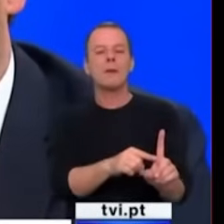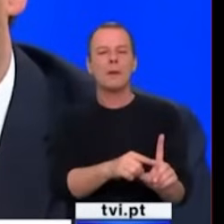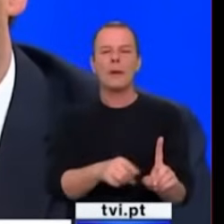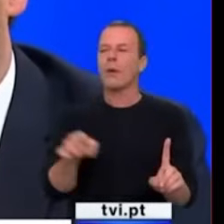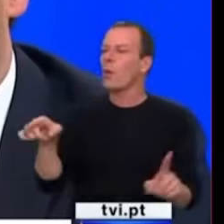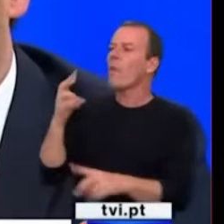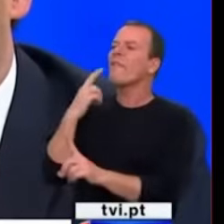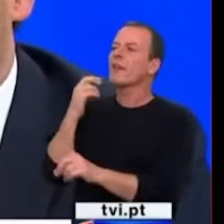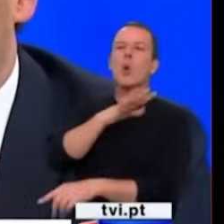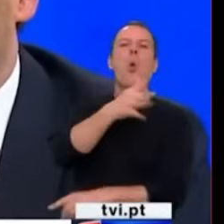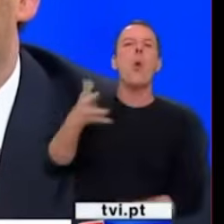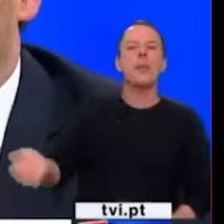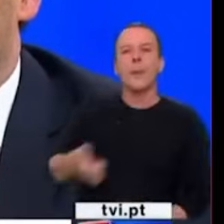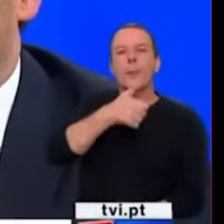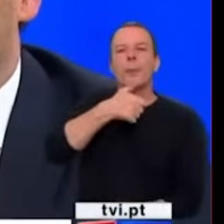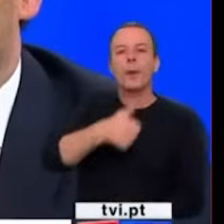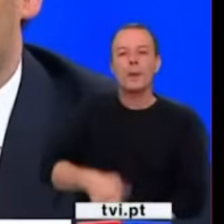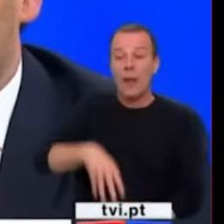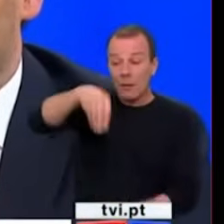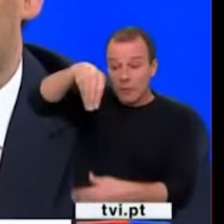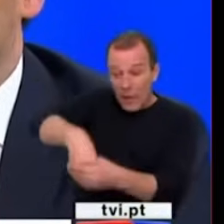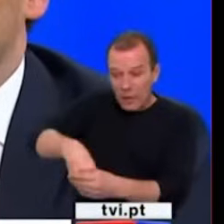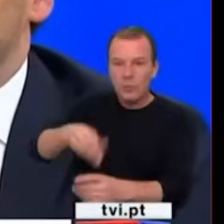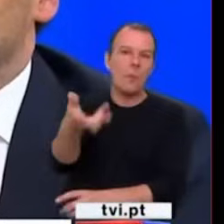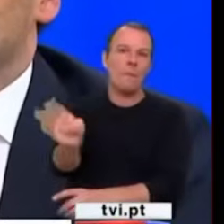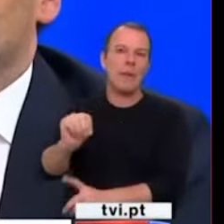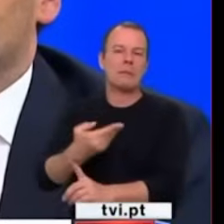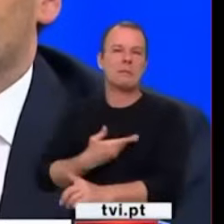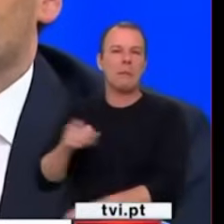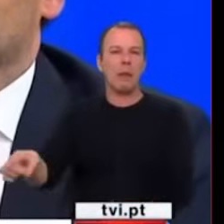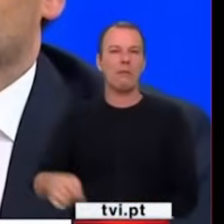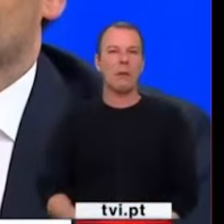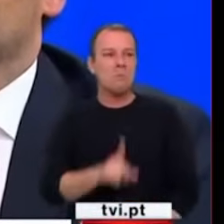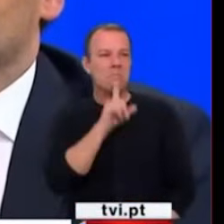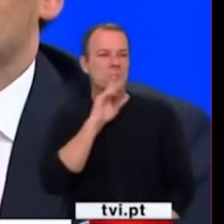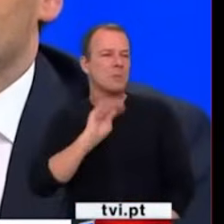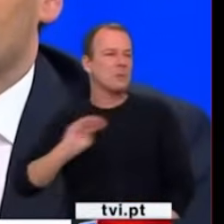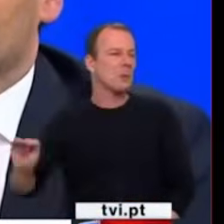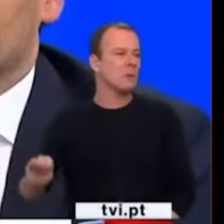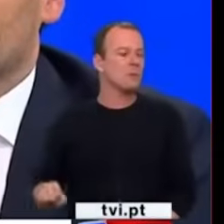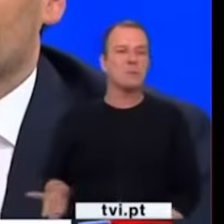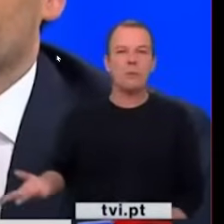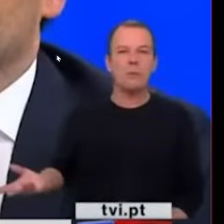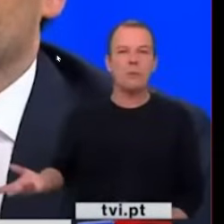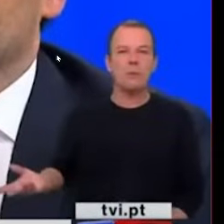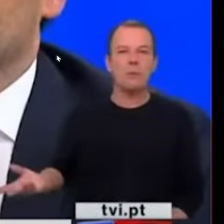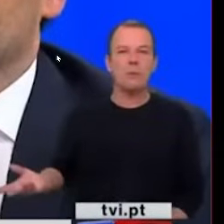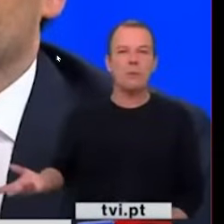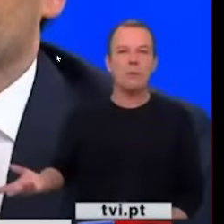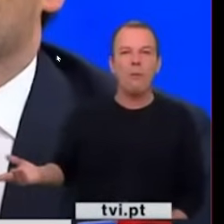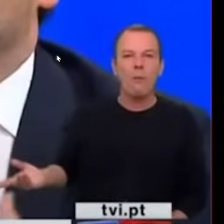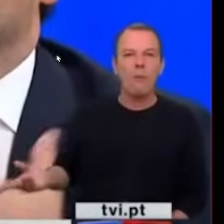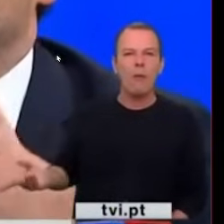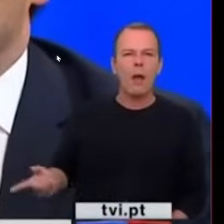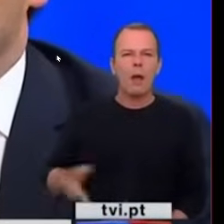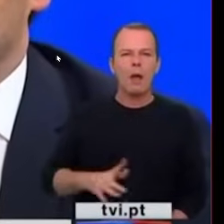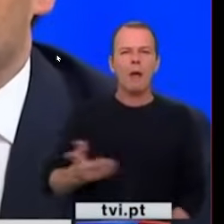onde é que estava estava no PSD não disse nada mas aqui